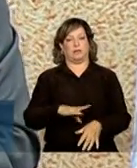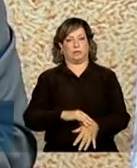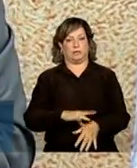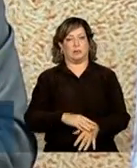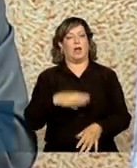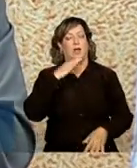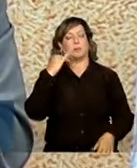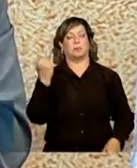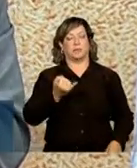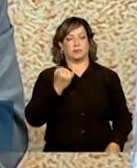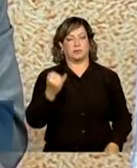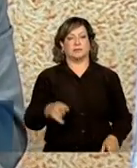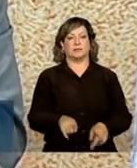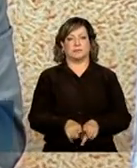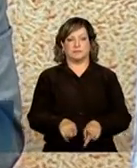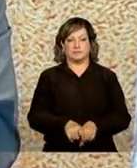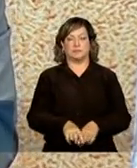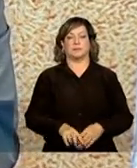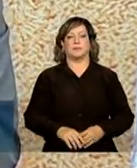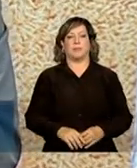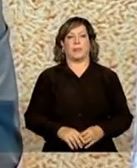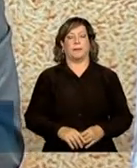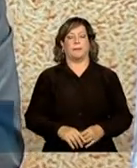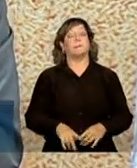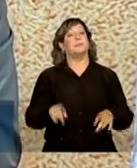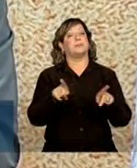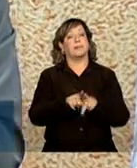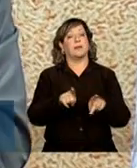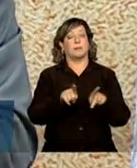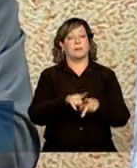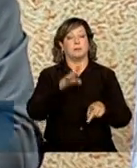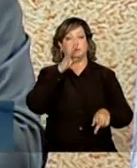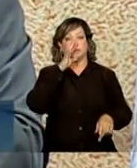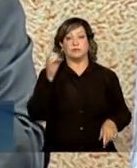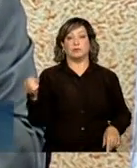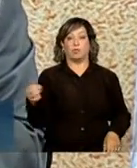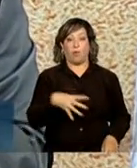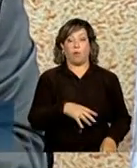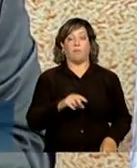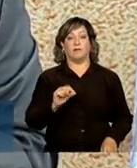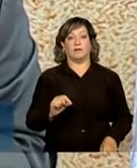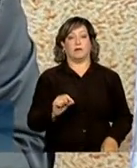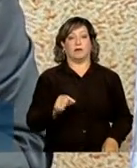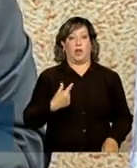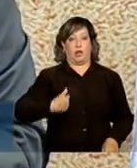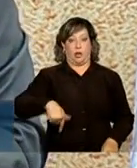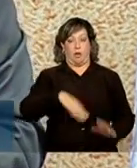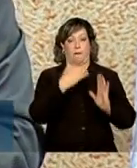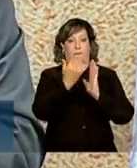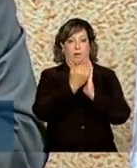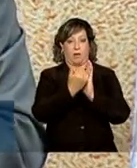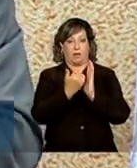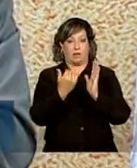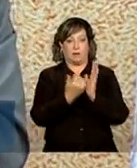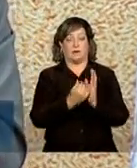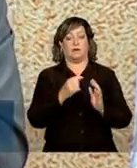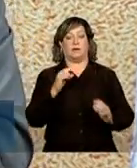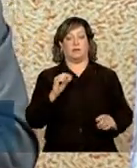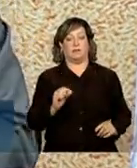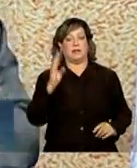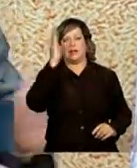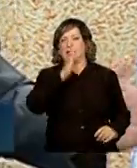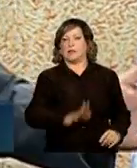para nós também eh também é uma novidade eh no nosso programa nacional de imunização a gente já teve